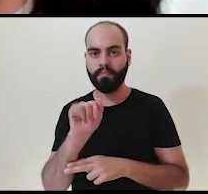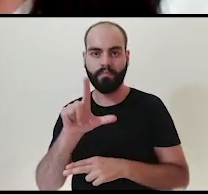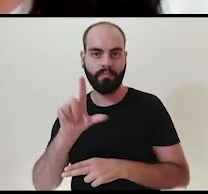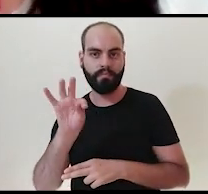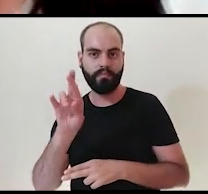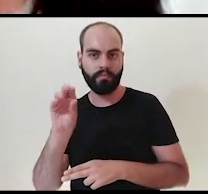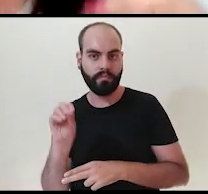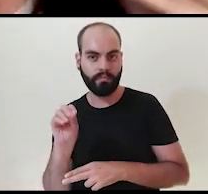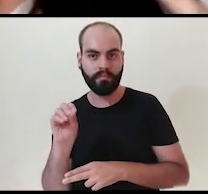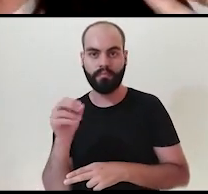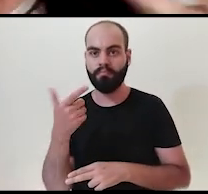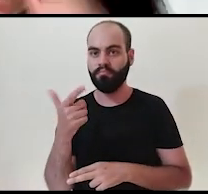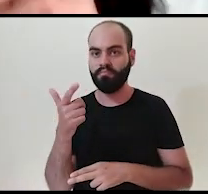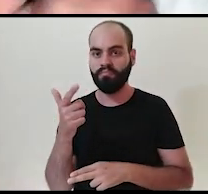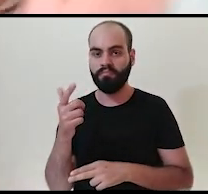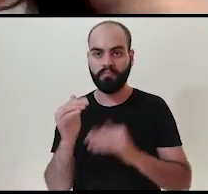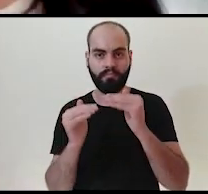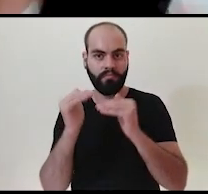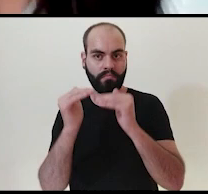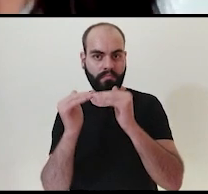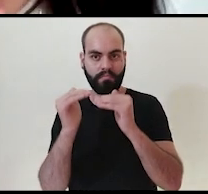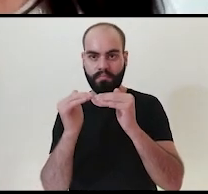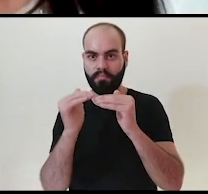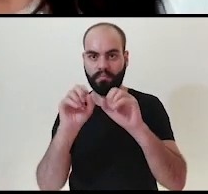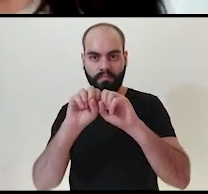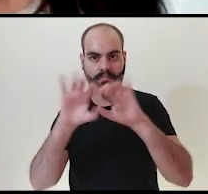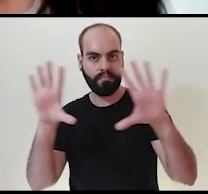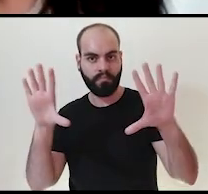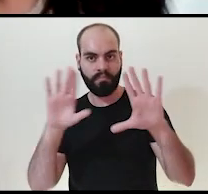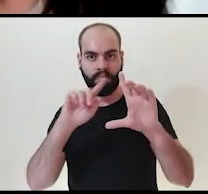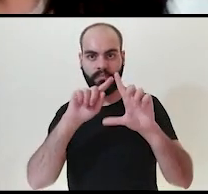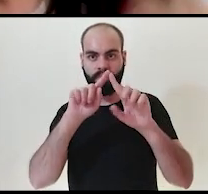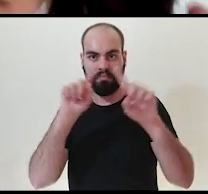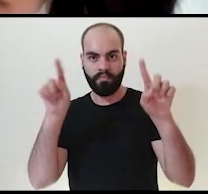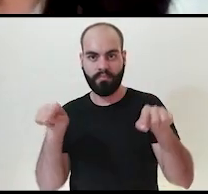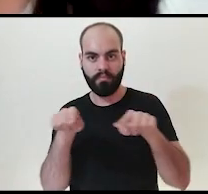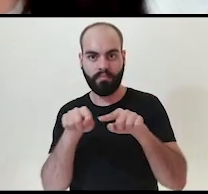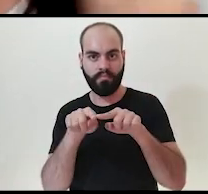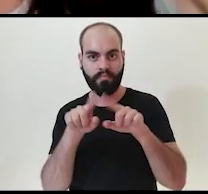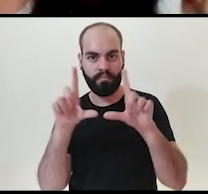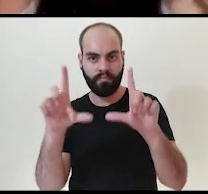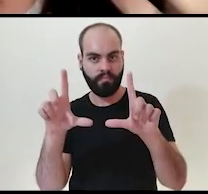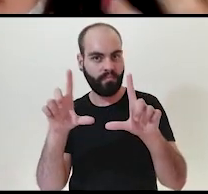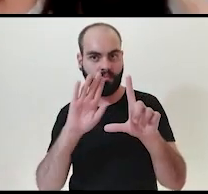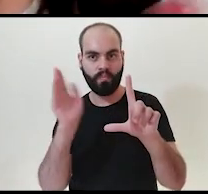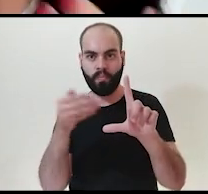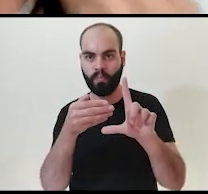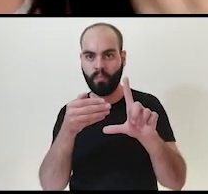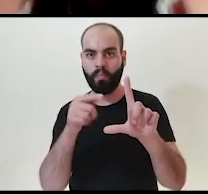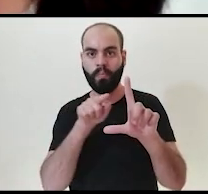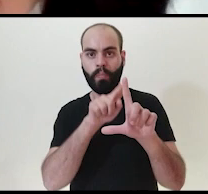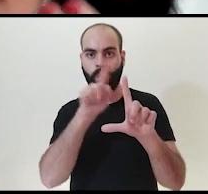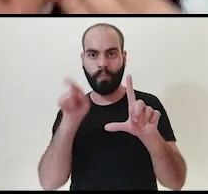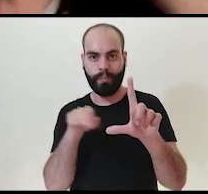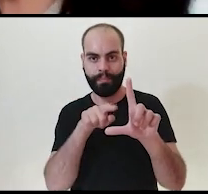ele não tem um controle, ele vai se aplicar em toda a foto. E Para quem não consegue ele ter uma noção,